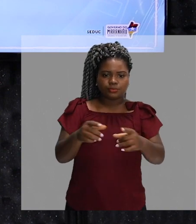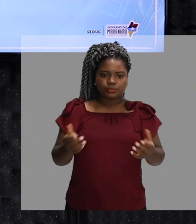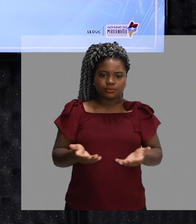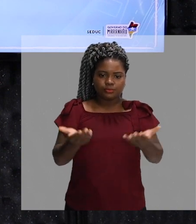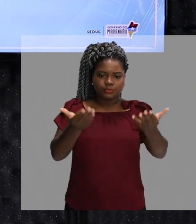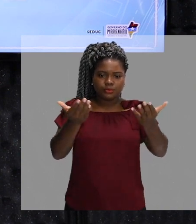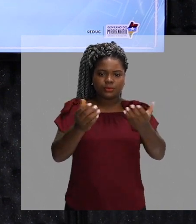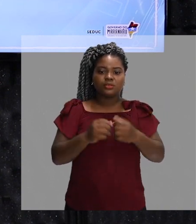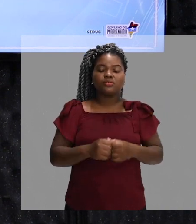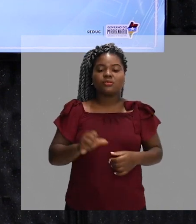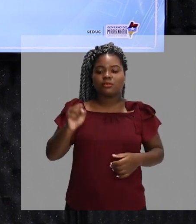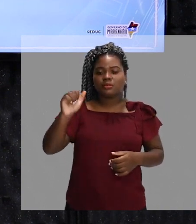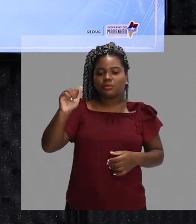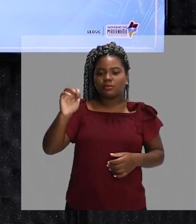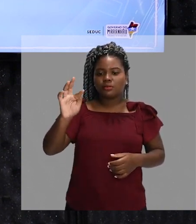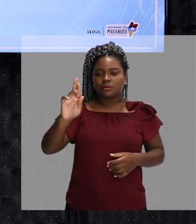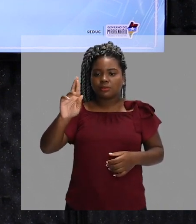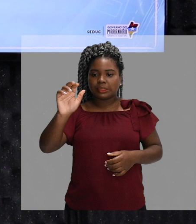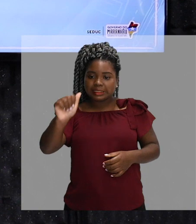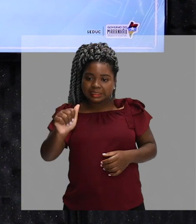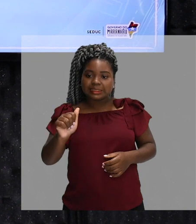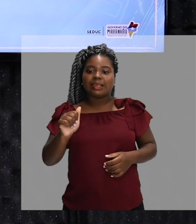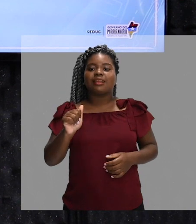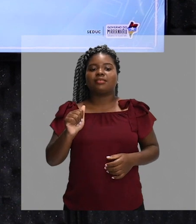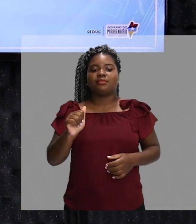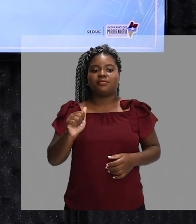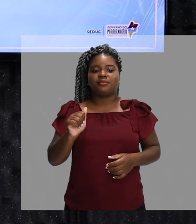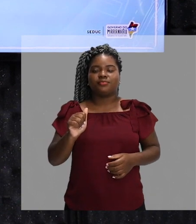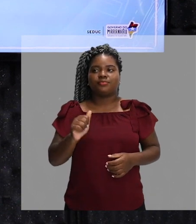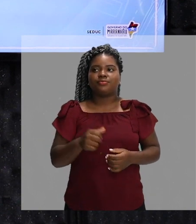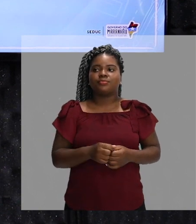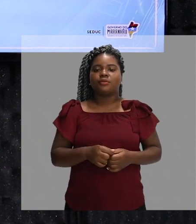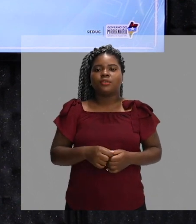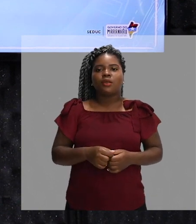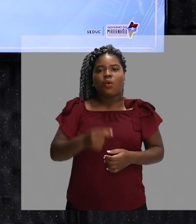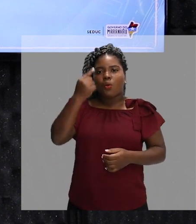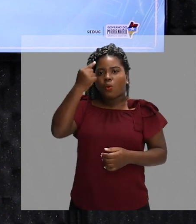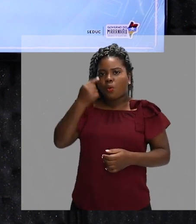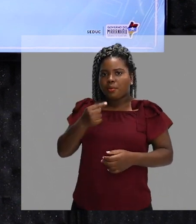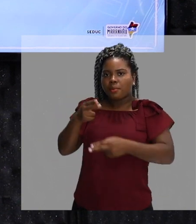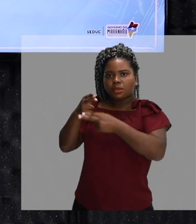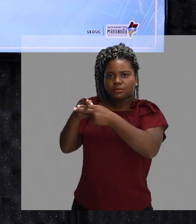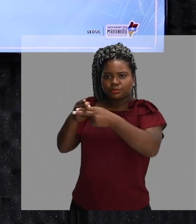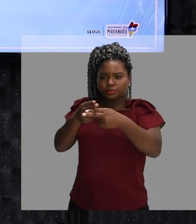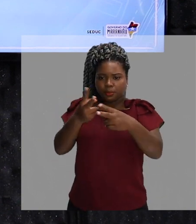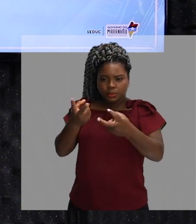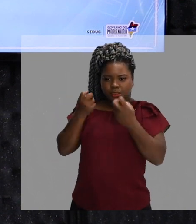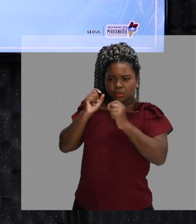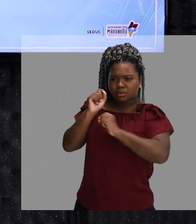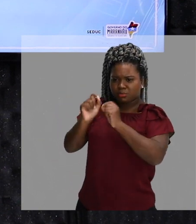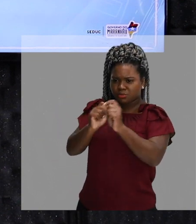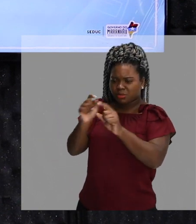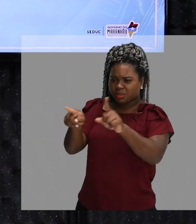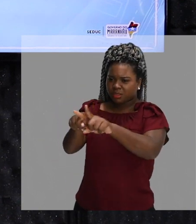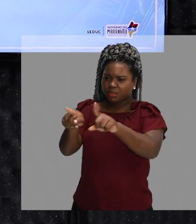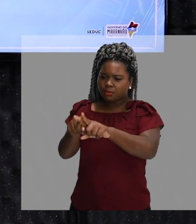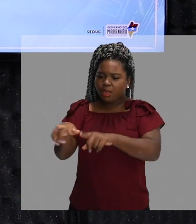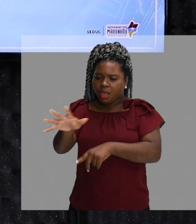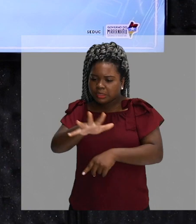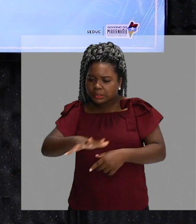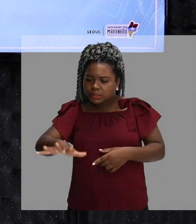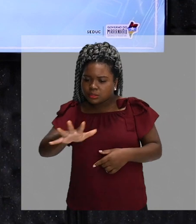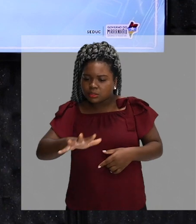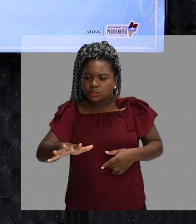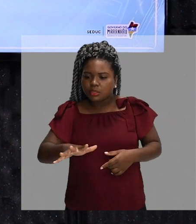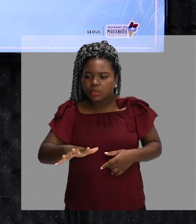da safra, com os dados de deficiência hídrica. Com essas imagens de satélite, se pode observar as áreas em